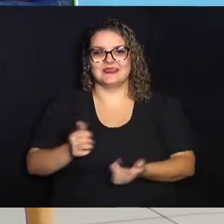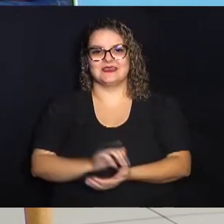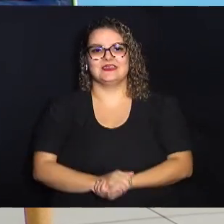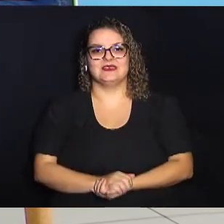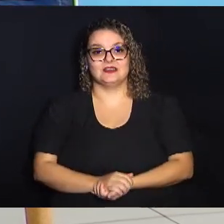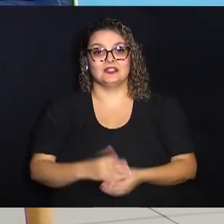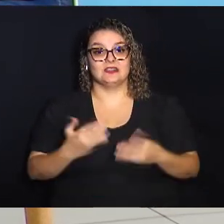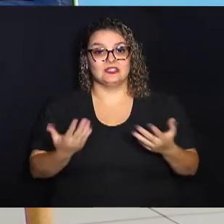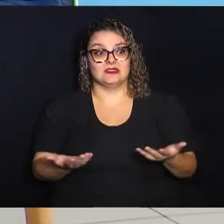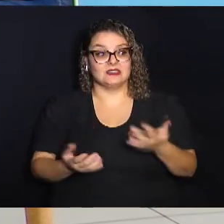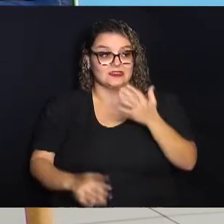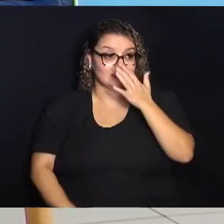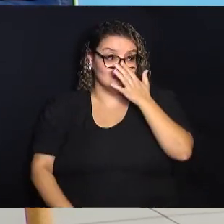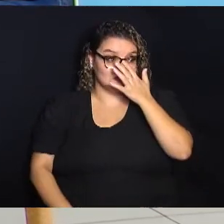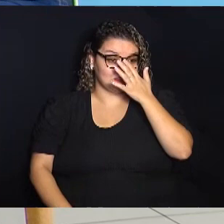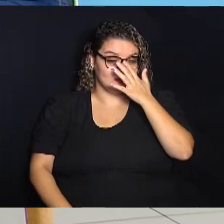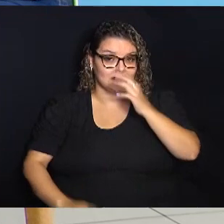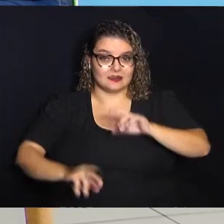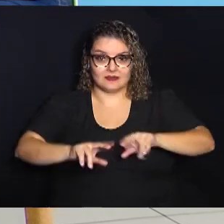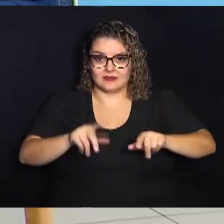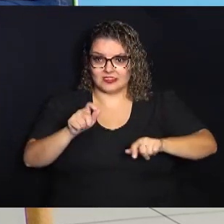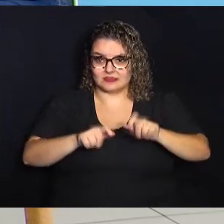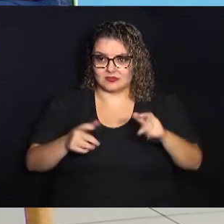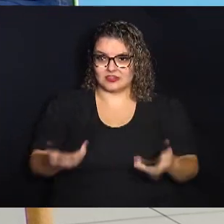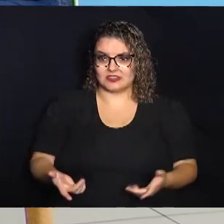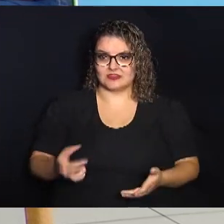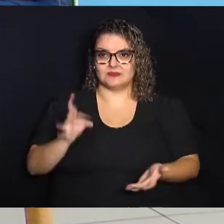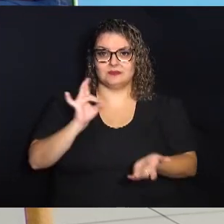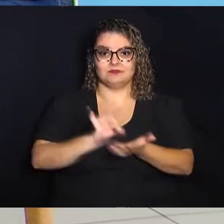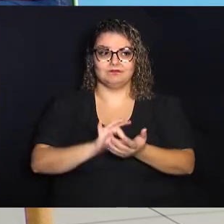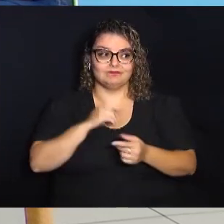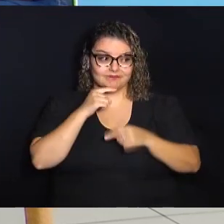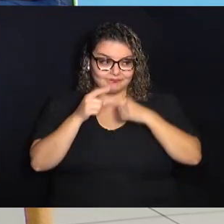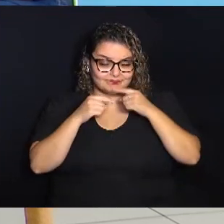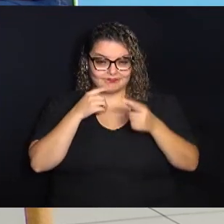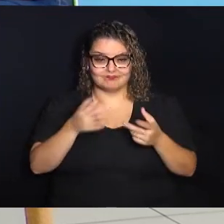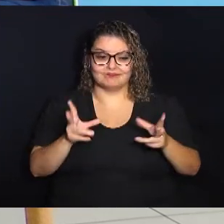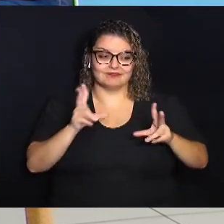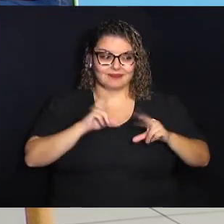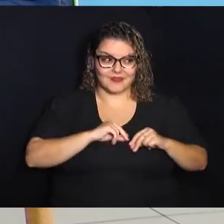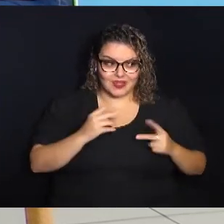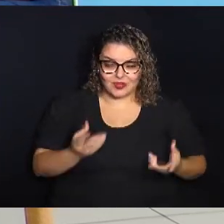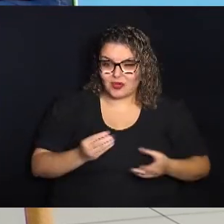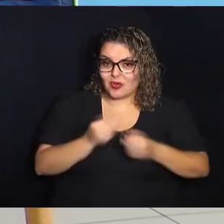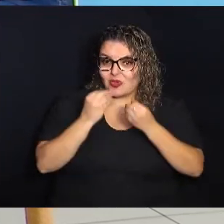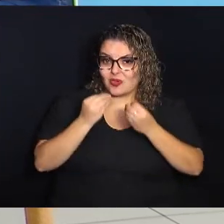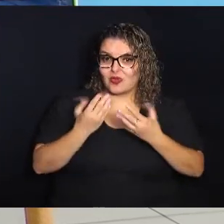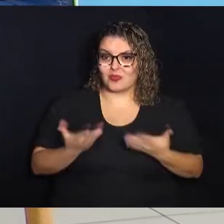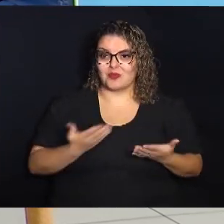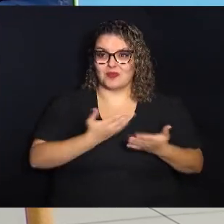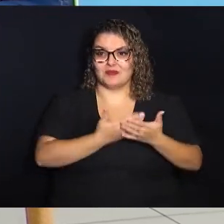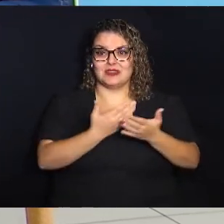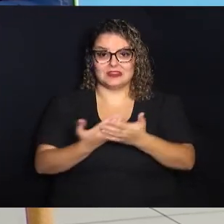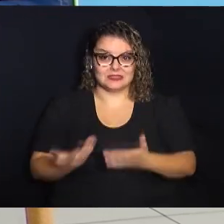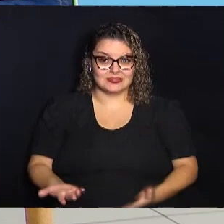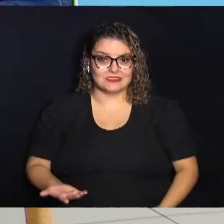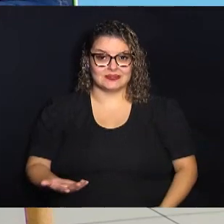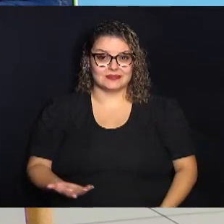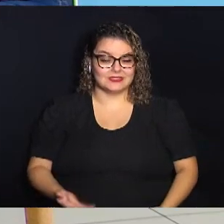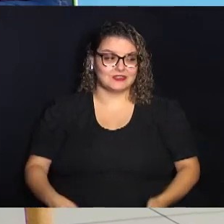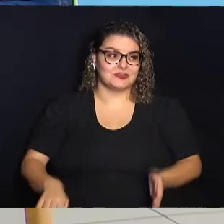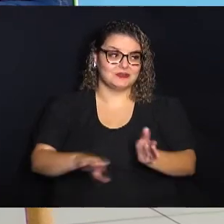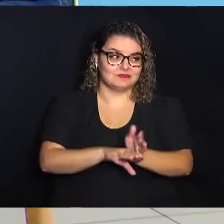e aí, cara, porque tem muita gente que tem de fato essas dúvidas, né? Puxa vida, como eu vou estudar? Tá chegando o dia